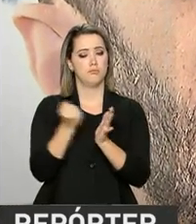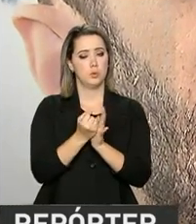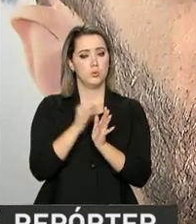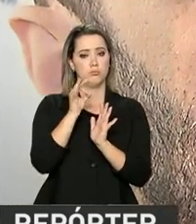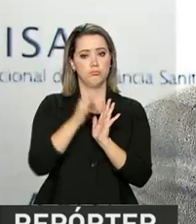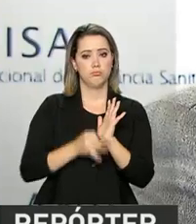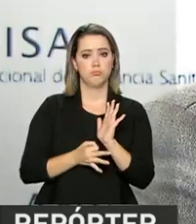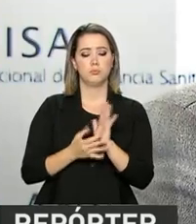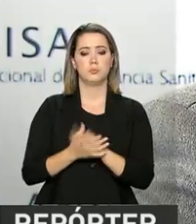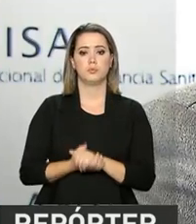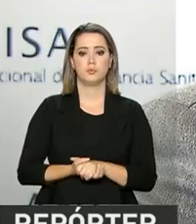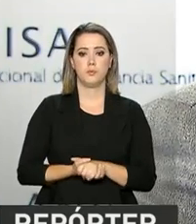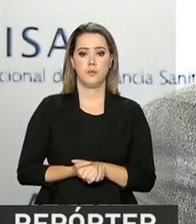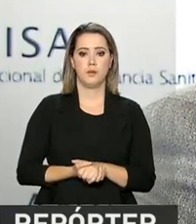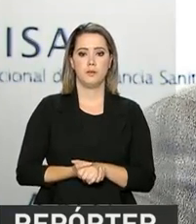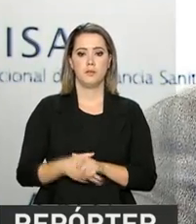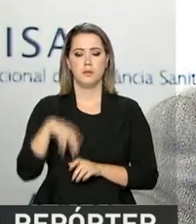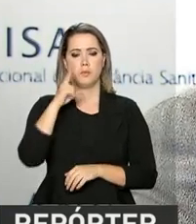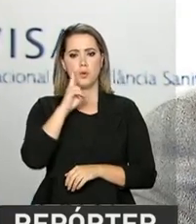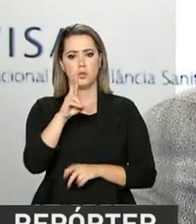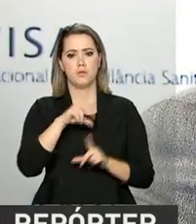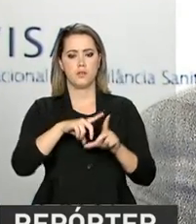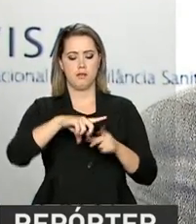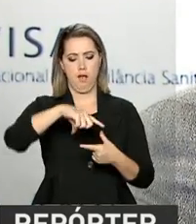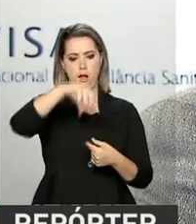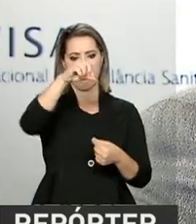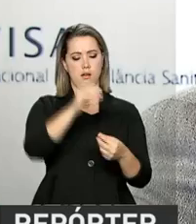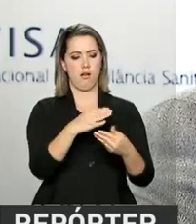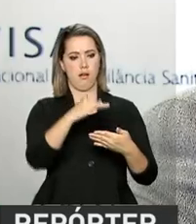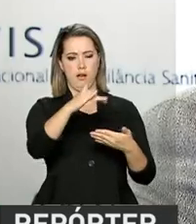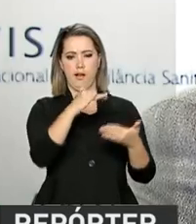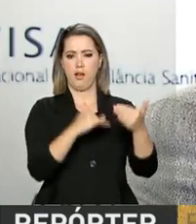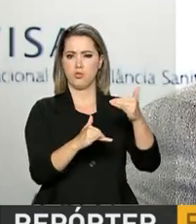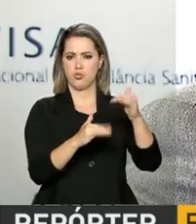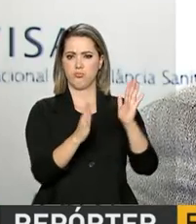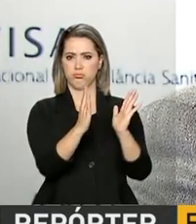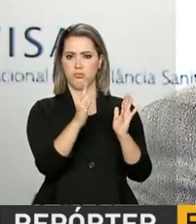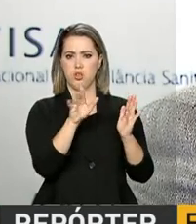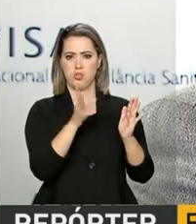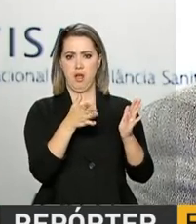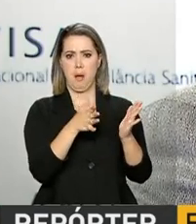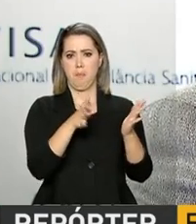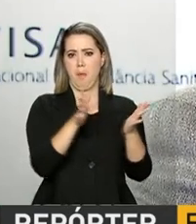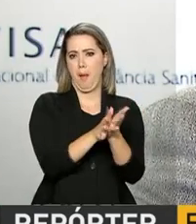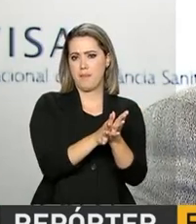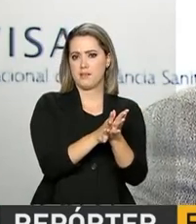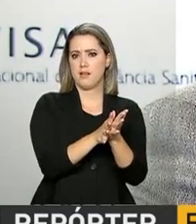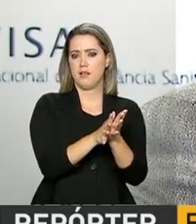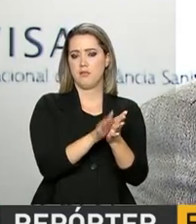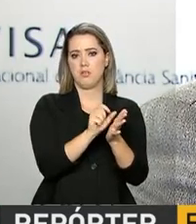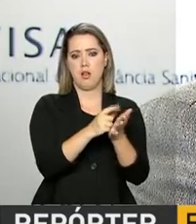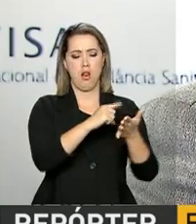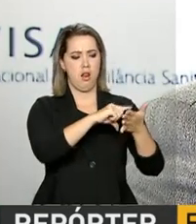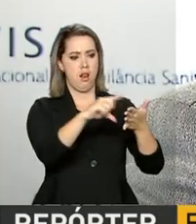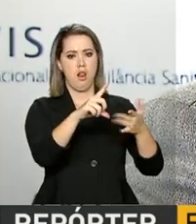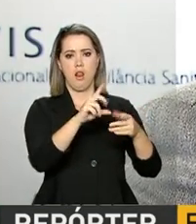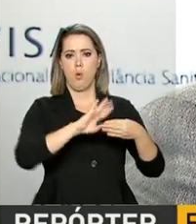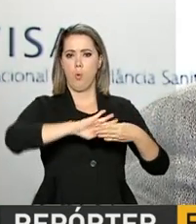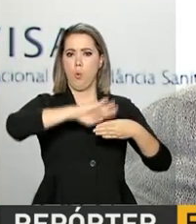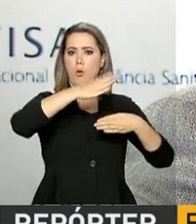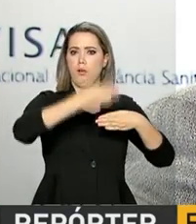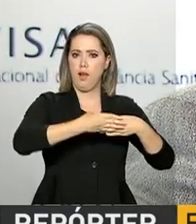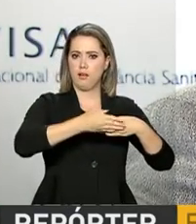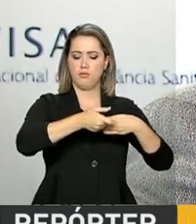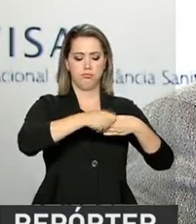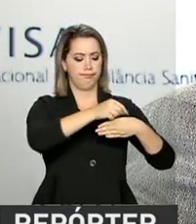recomendações a pessoa pode identificar caixinha do medicamento já se encontra amassada se existe algum problema com o lacre algum problema no